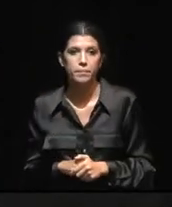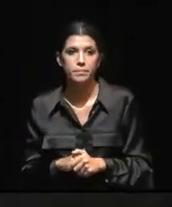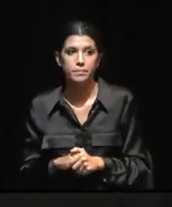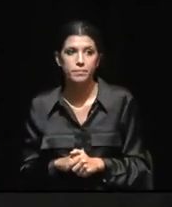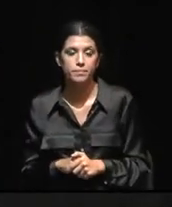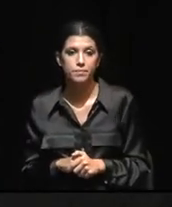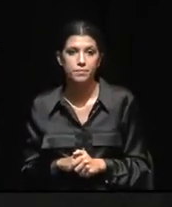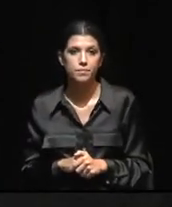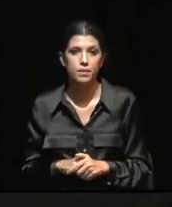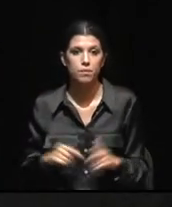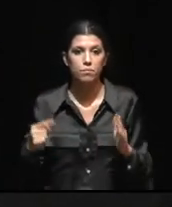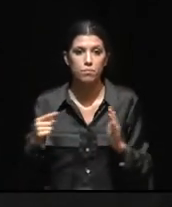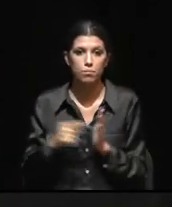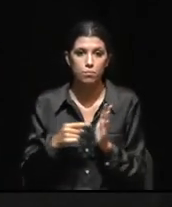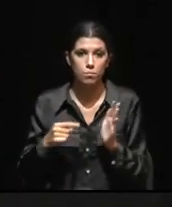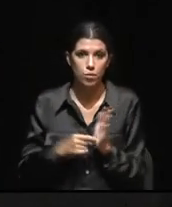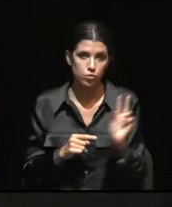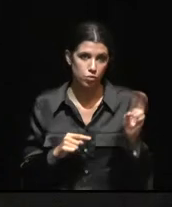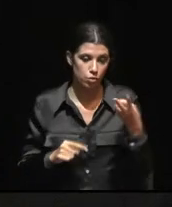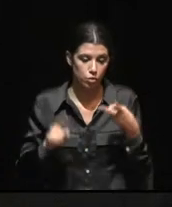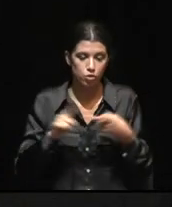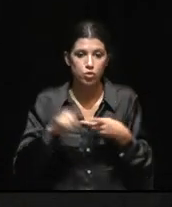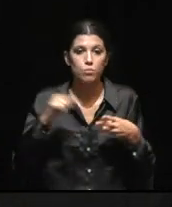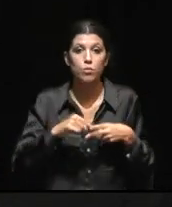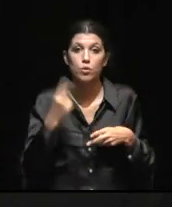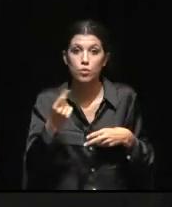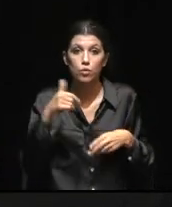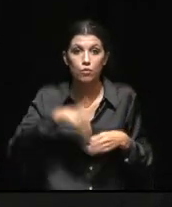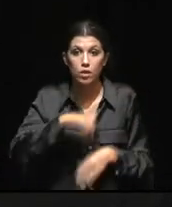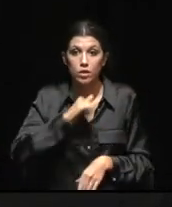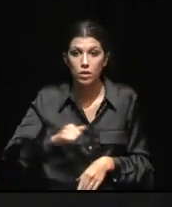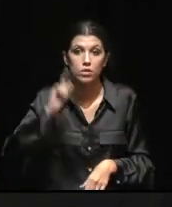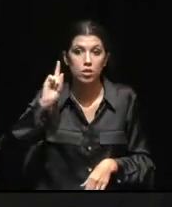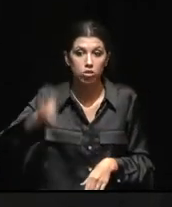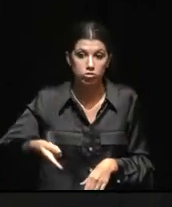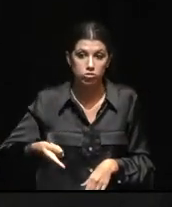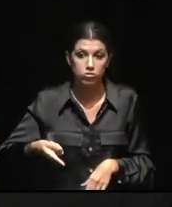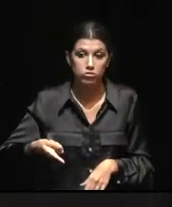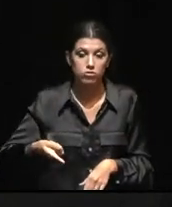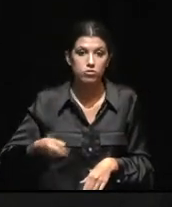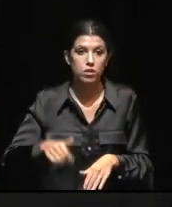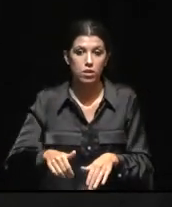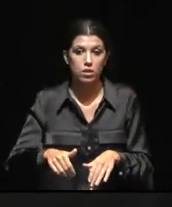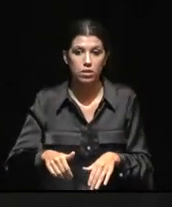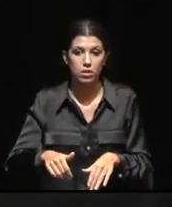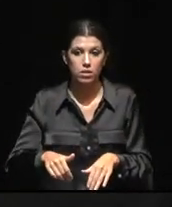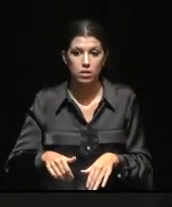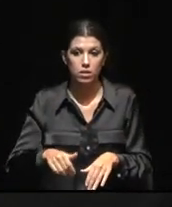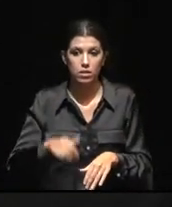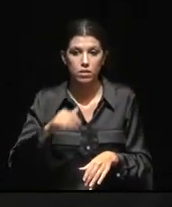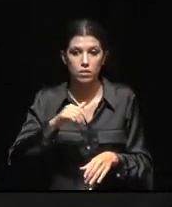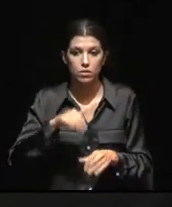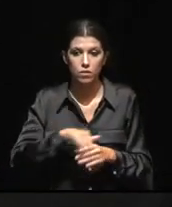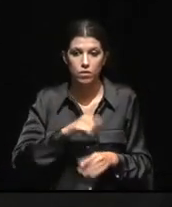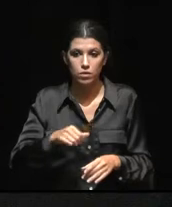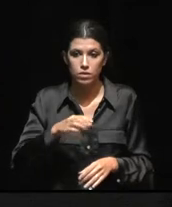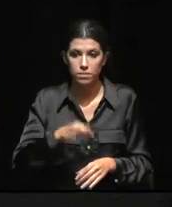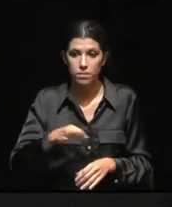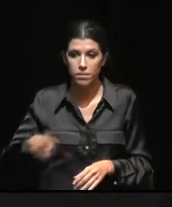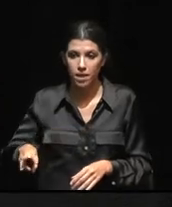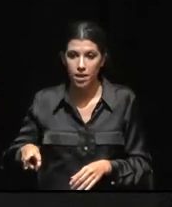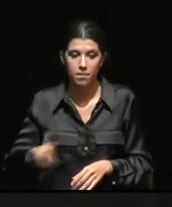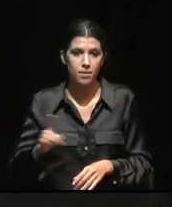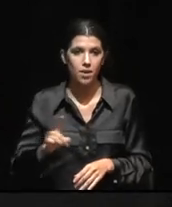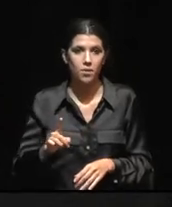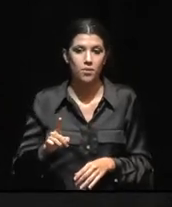pontos dois pontos ponto um quem Vota contra quem se desculpe quem Vota contra o PPM